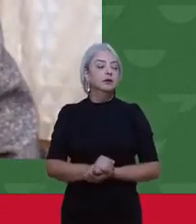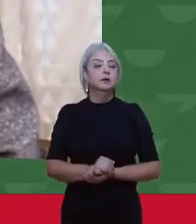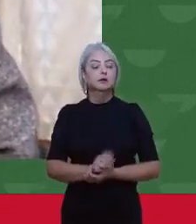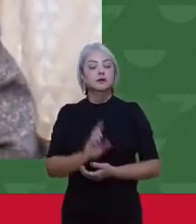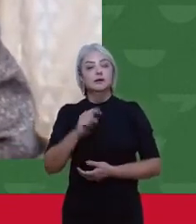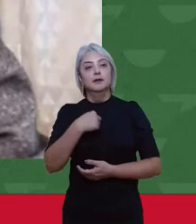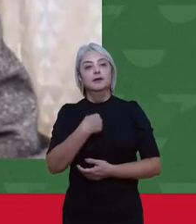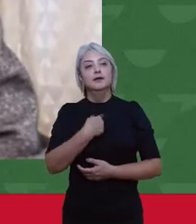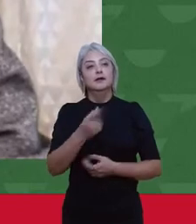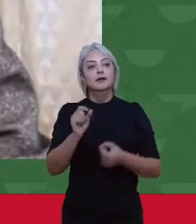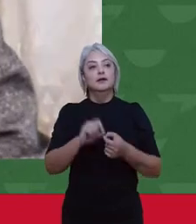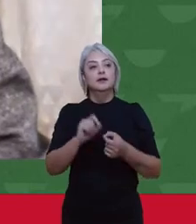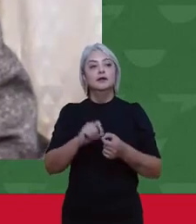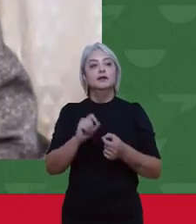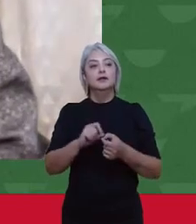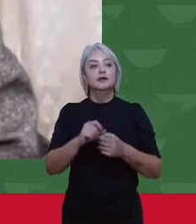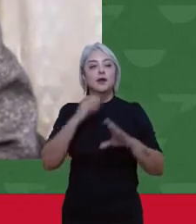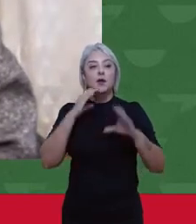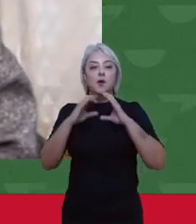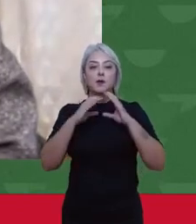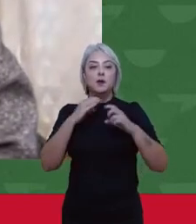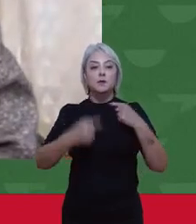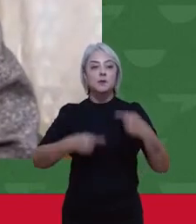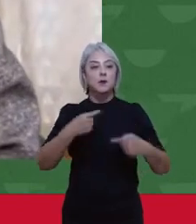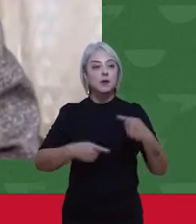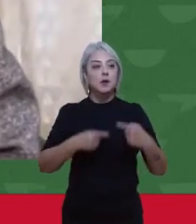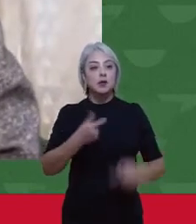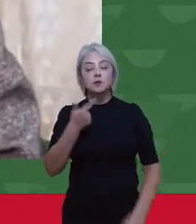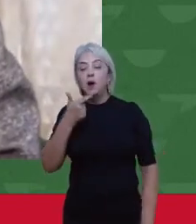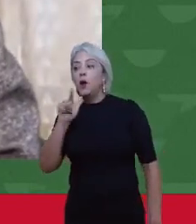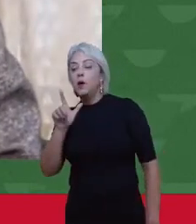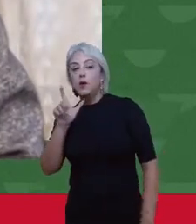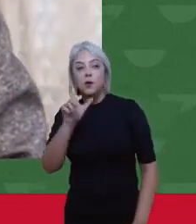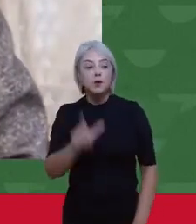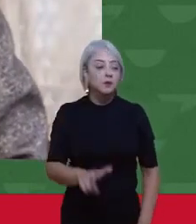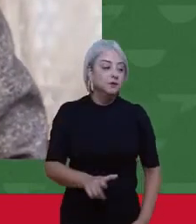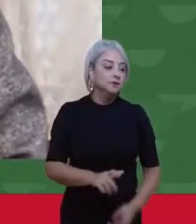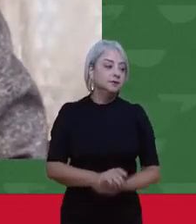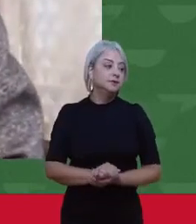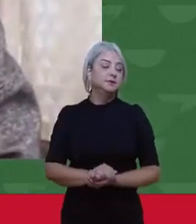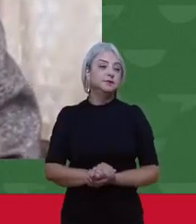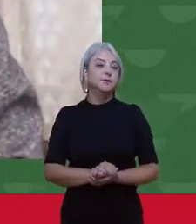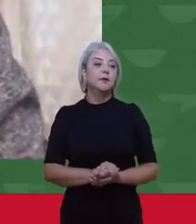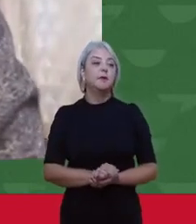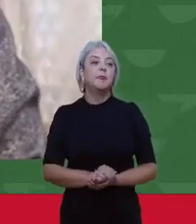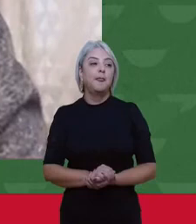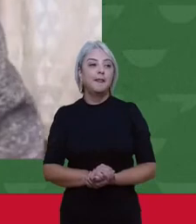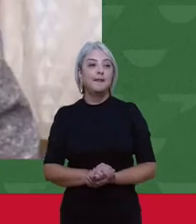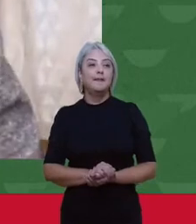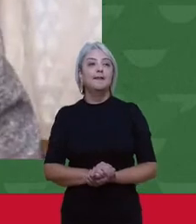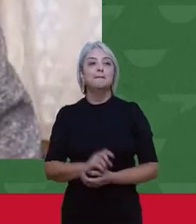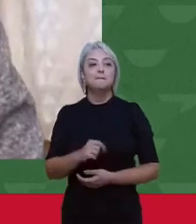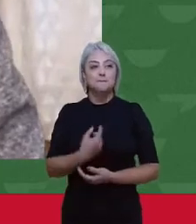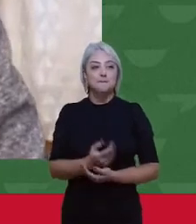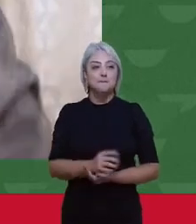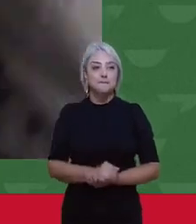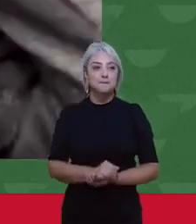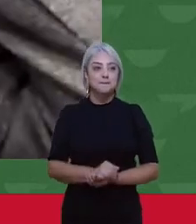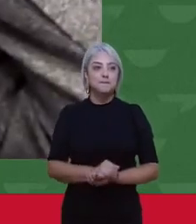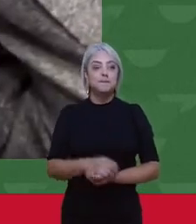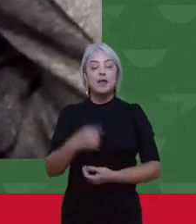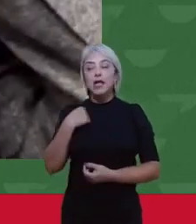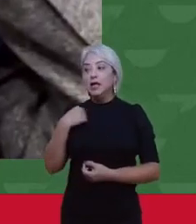maneira de fazer uma comunicação política de uma outra maneira, de interpelar as pessoas por um outro caminho, pela beleza.